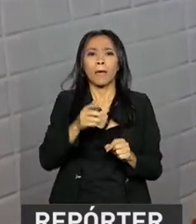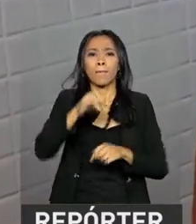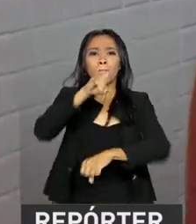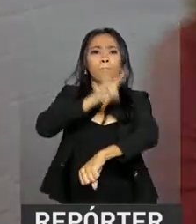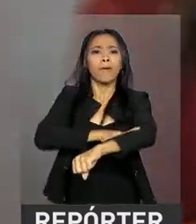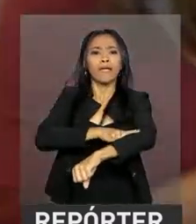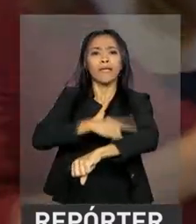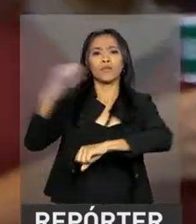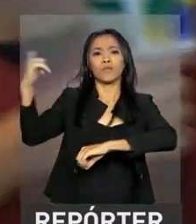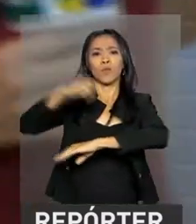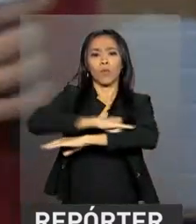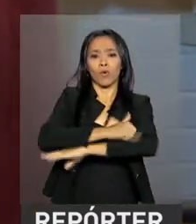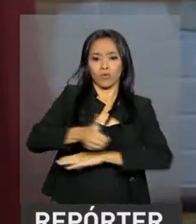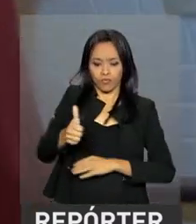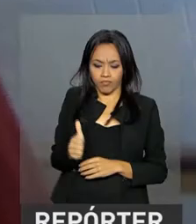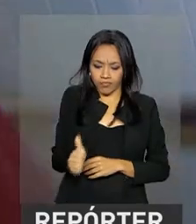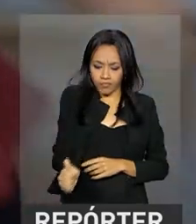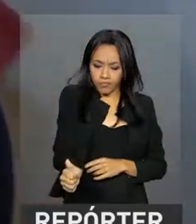banheiros do aeroporto.